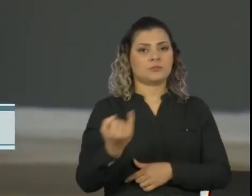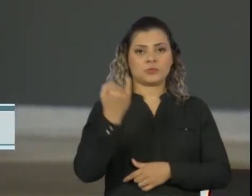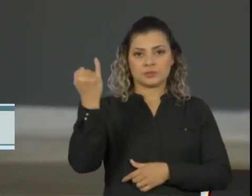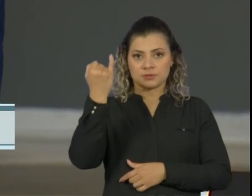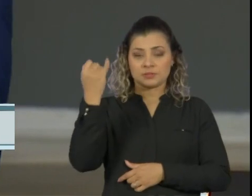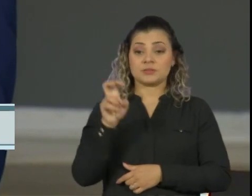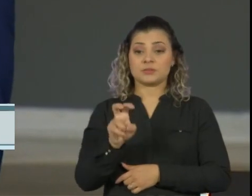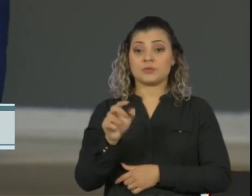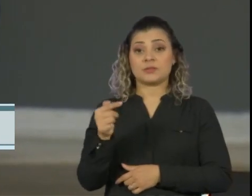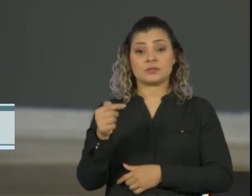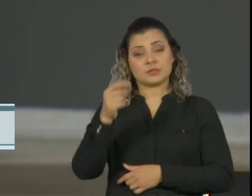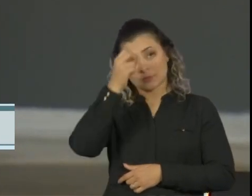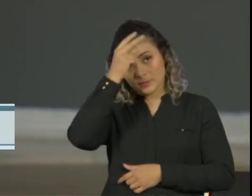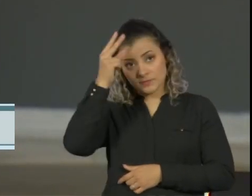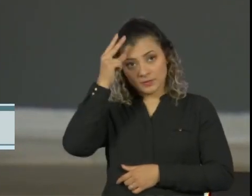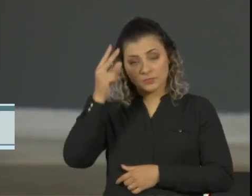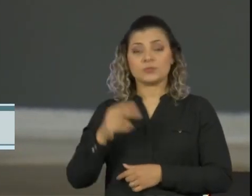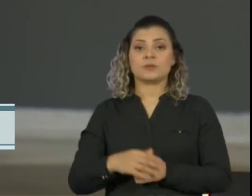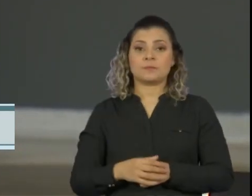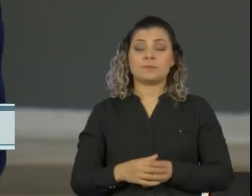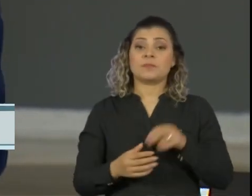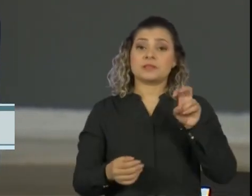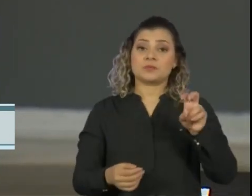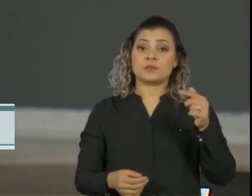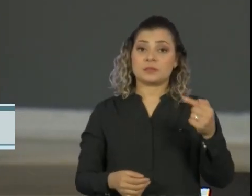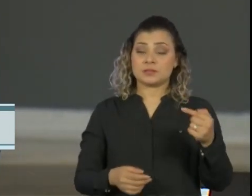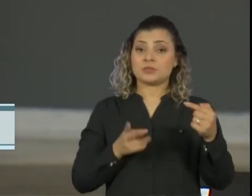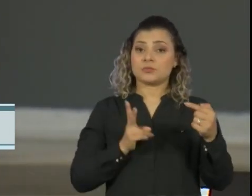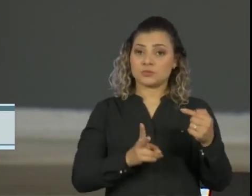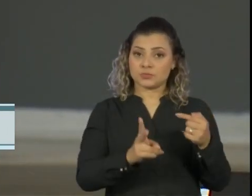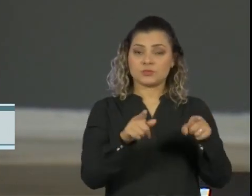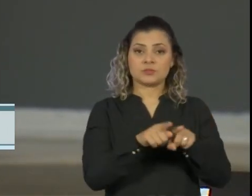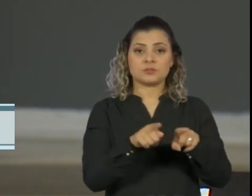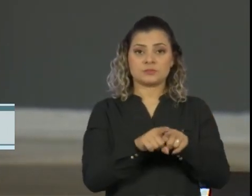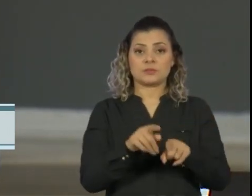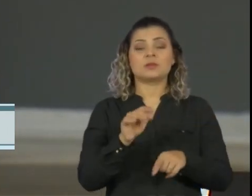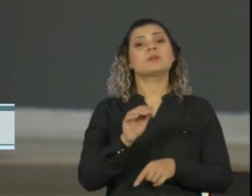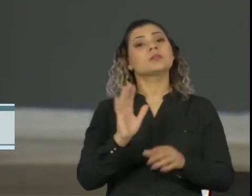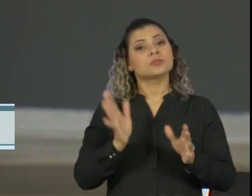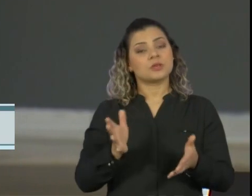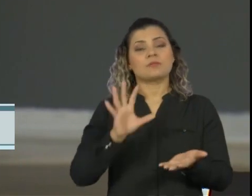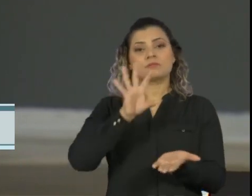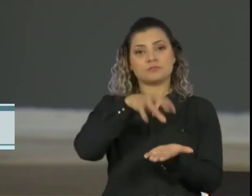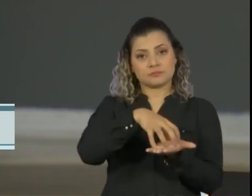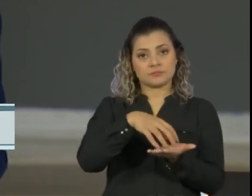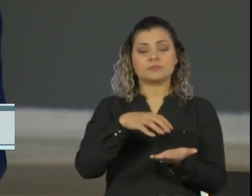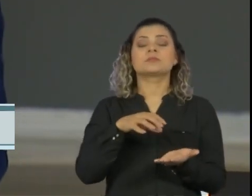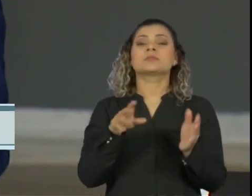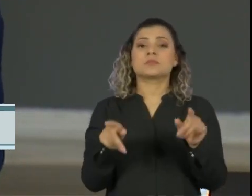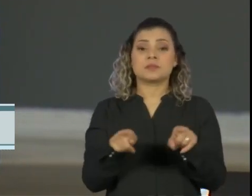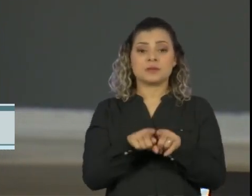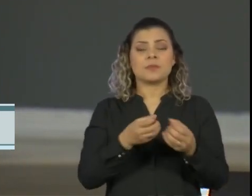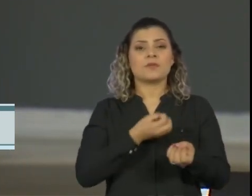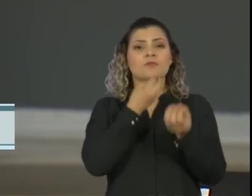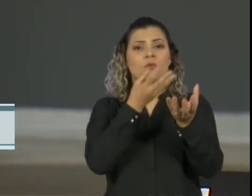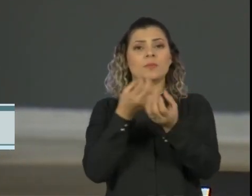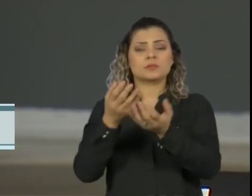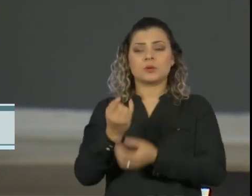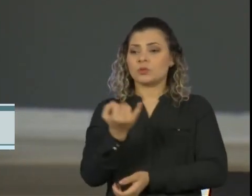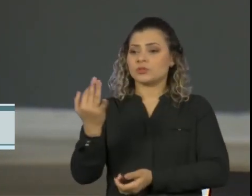esses 57 municípios. Os 57 estão na nossa página da Fundação SEAD, apresentando os dados de